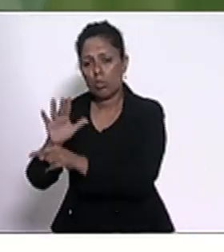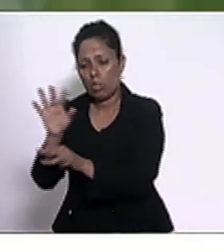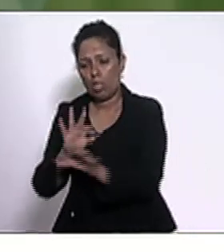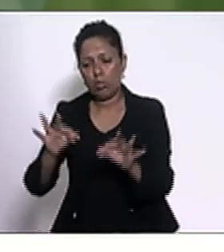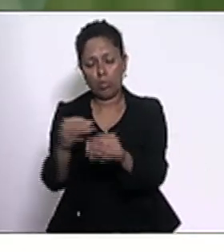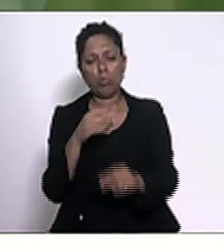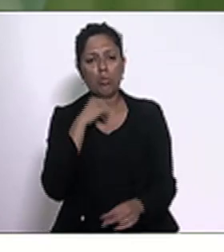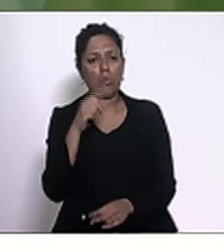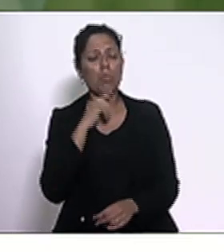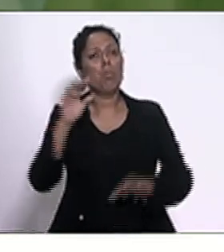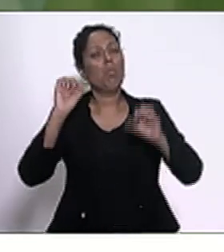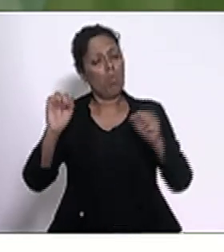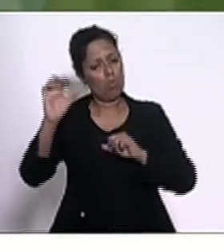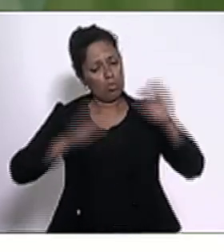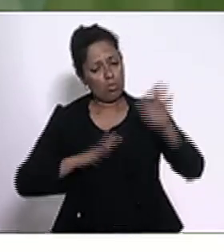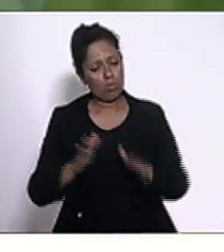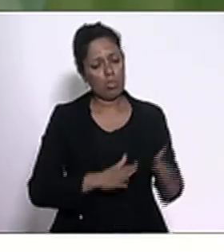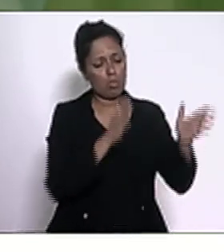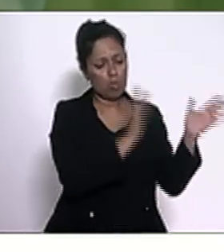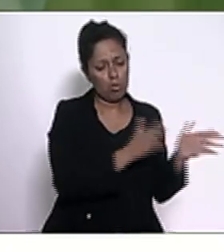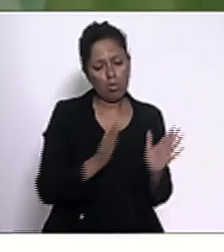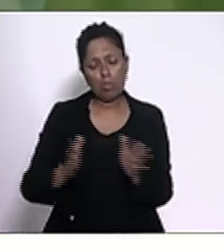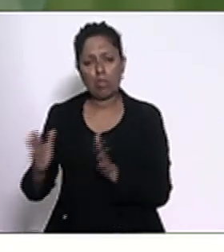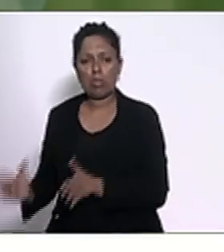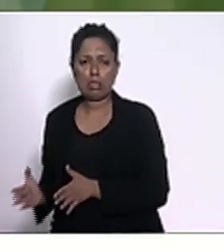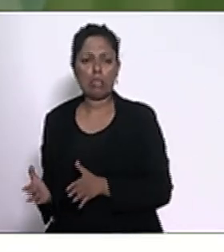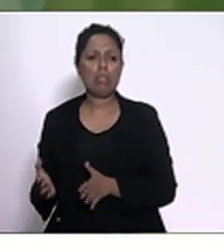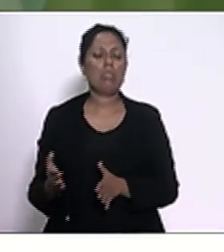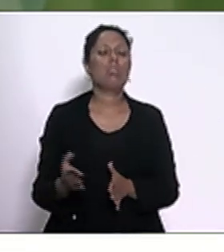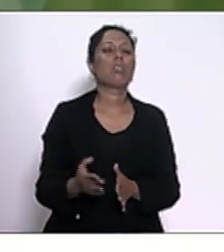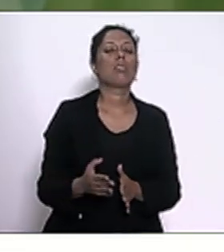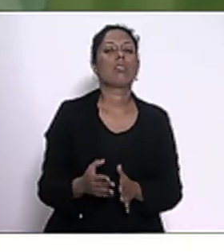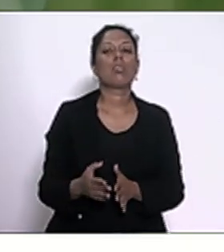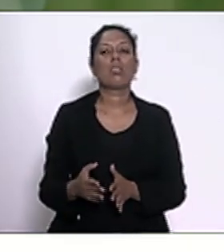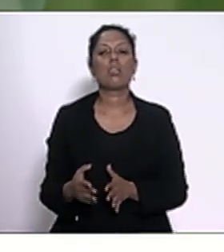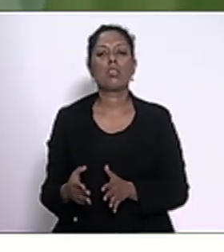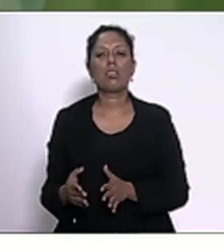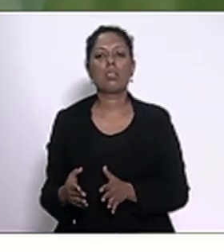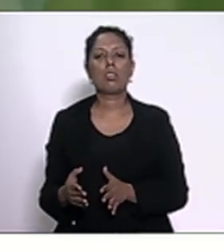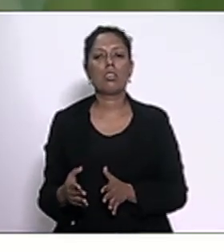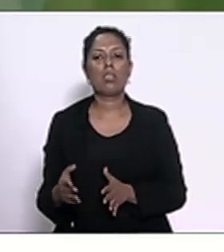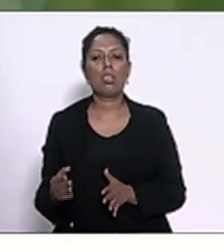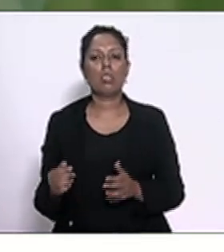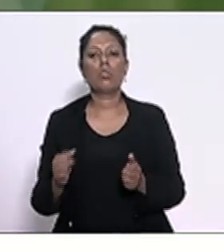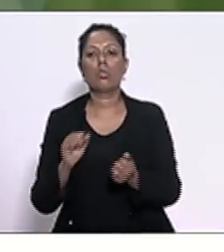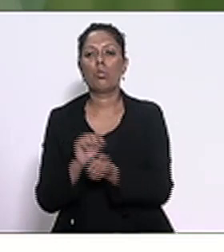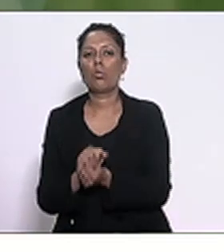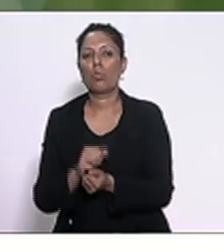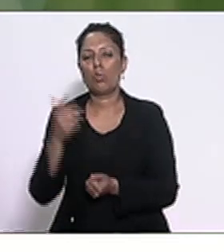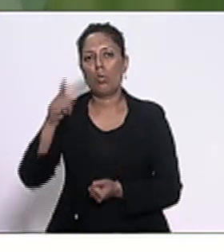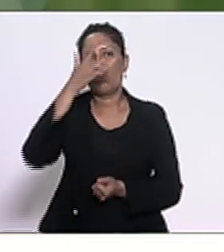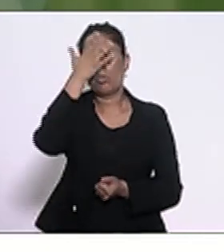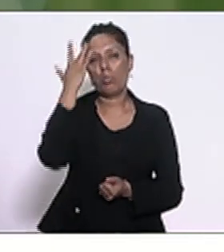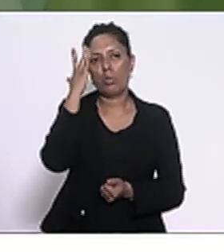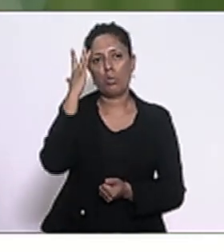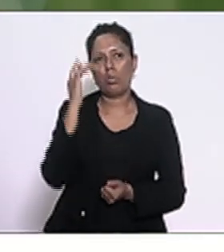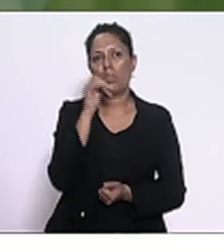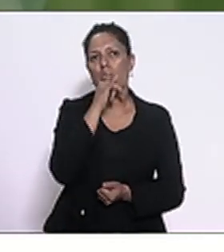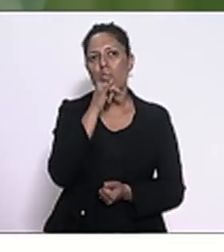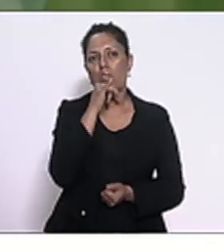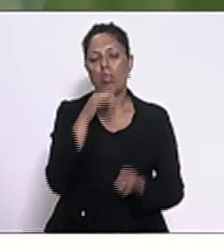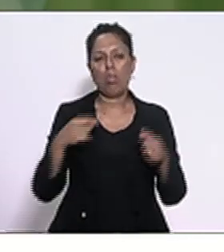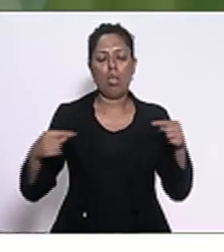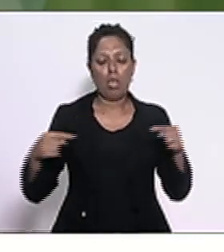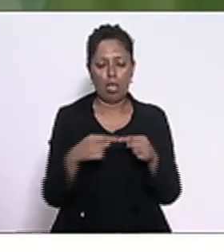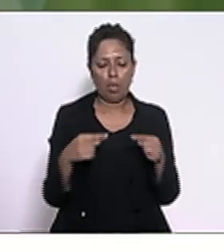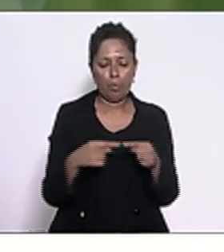estratégica. Se é um sistema estratégico para o Estado, a gente passa na frente e trata os outros com menos prioridade. É uma questão, uma decisão de tratativa